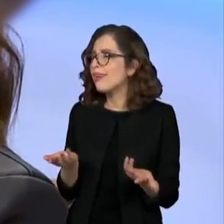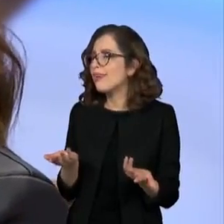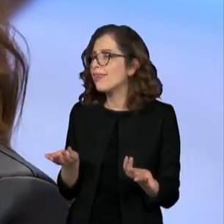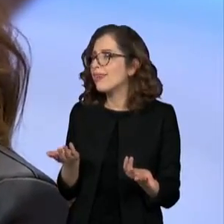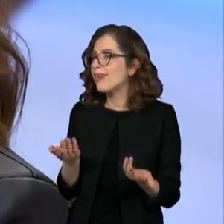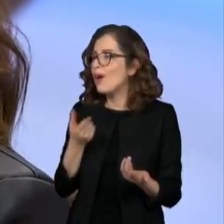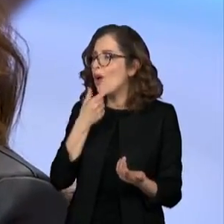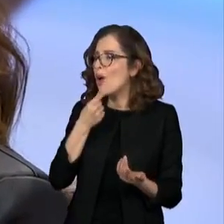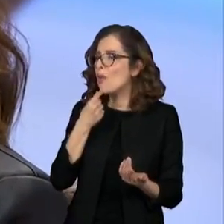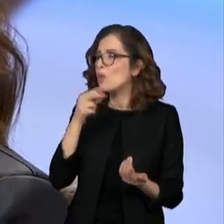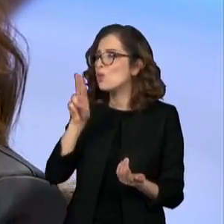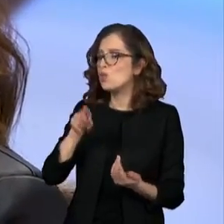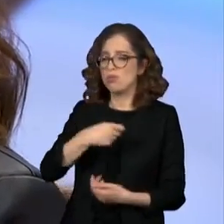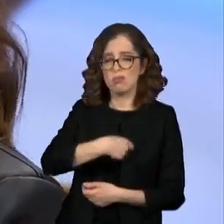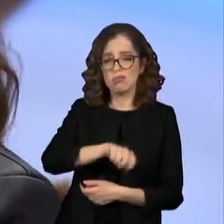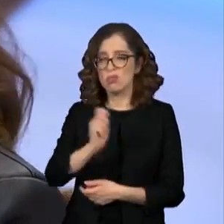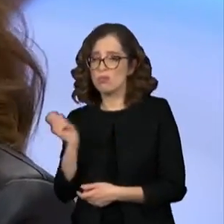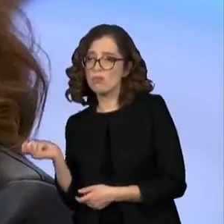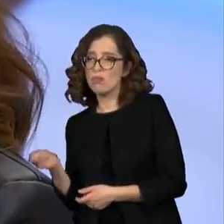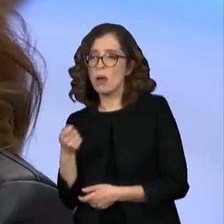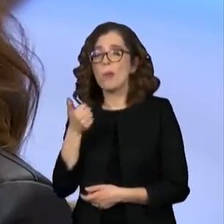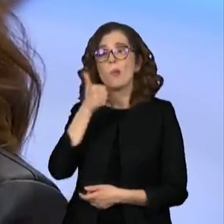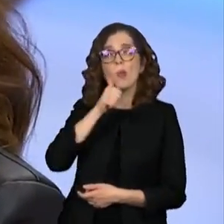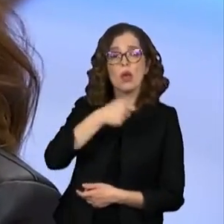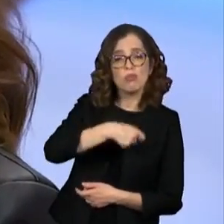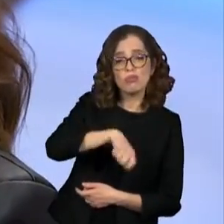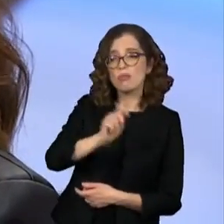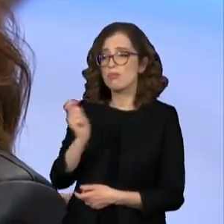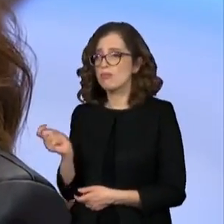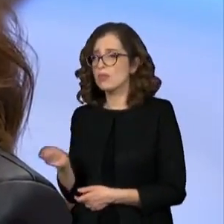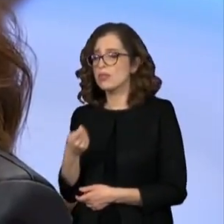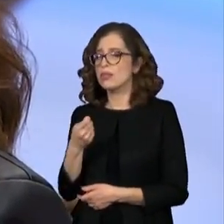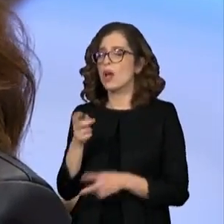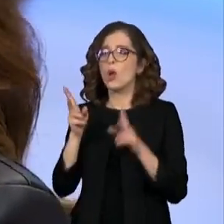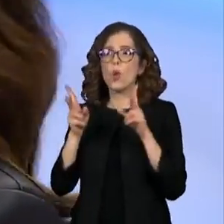estava na hora de me oferecer um pouco mais de quantidade e de qualidade de tempo. Maravilhoso.